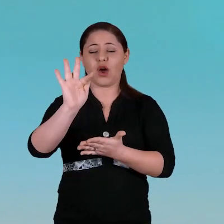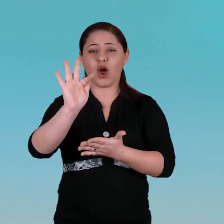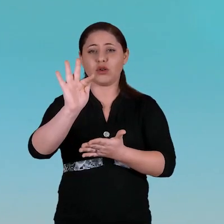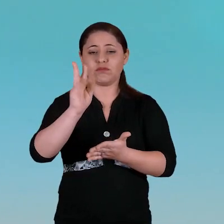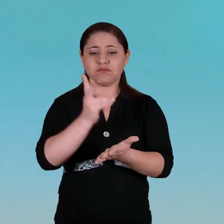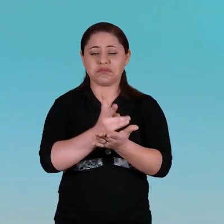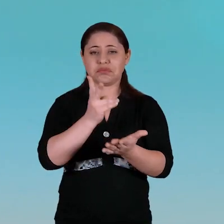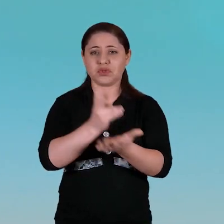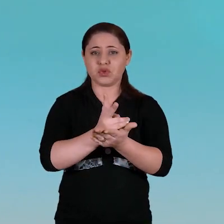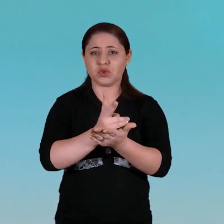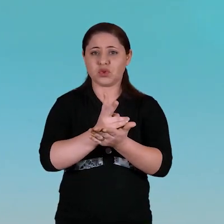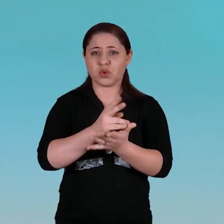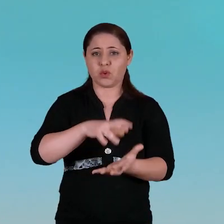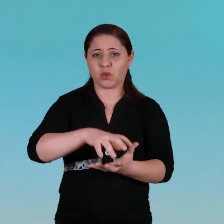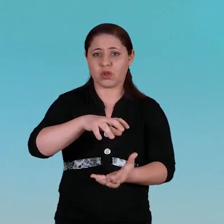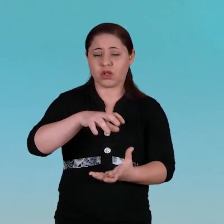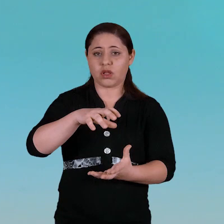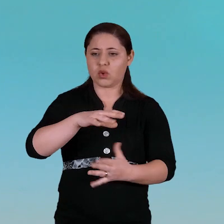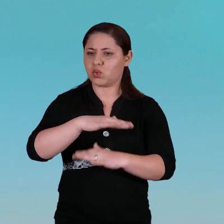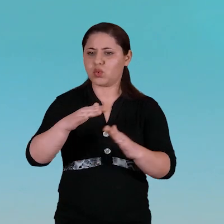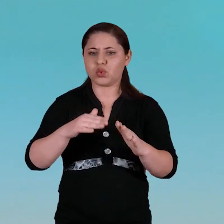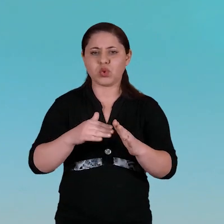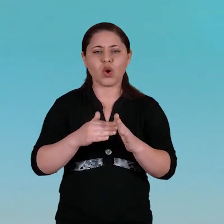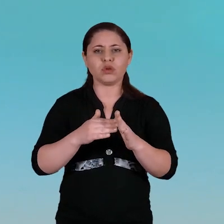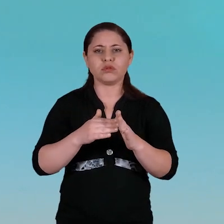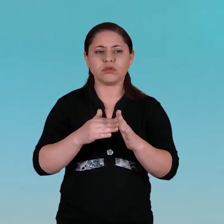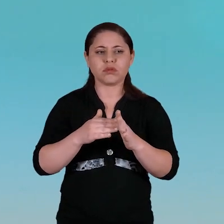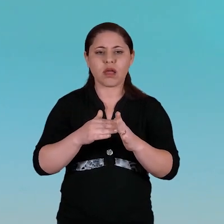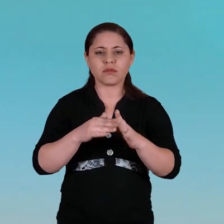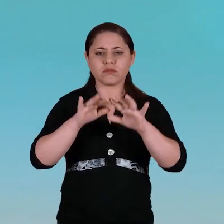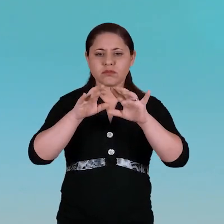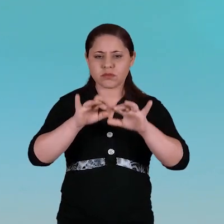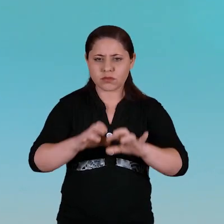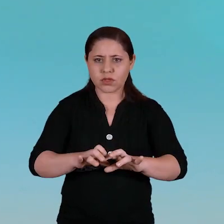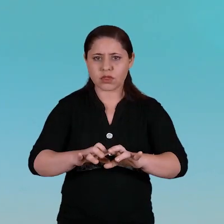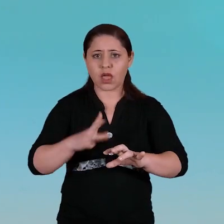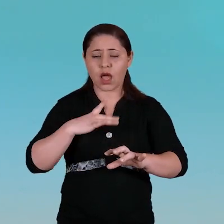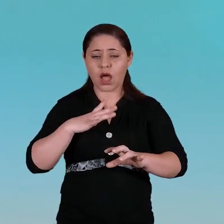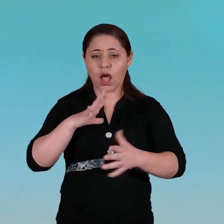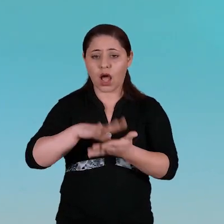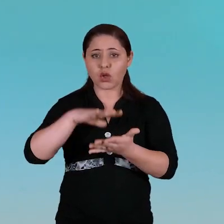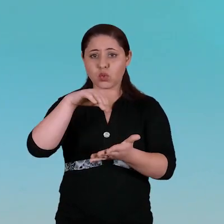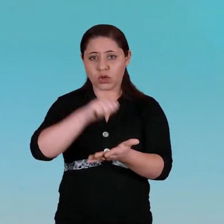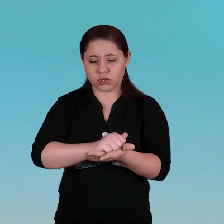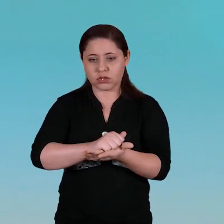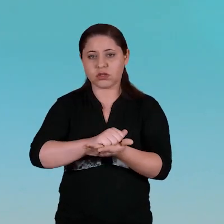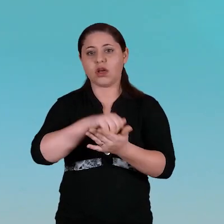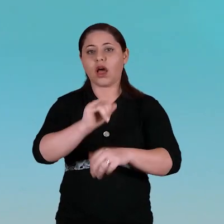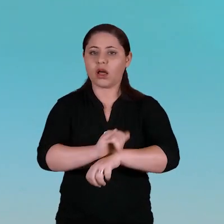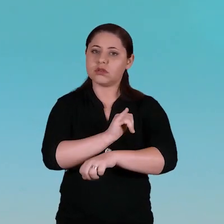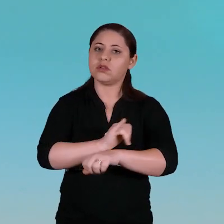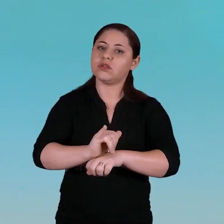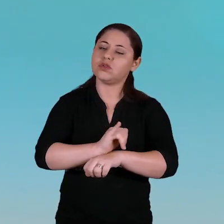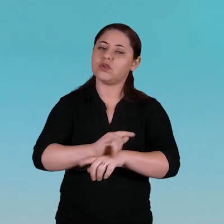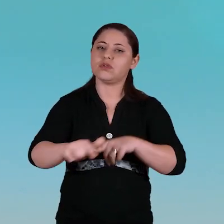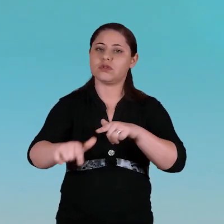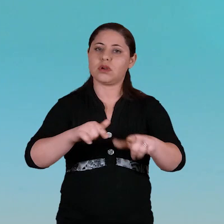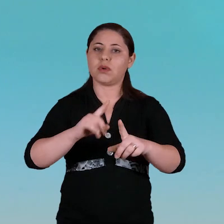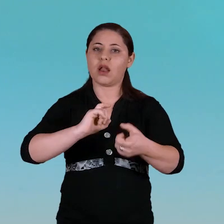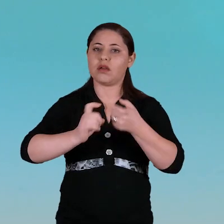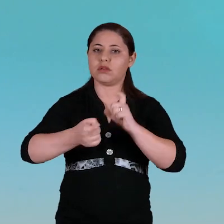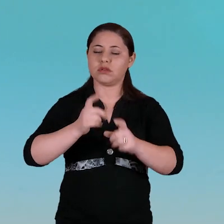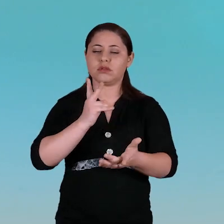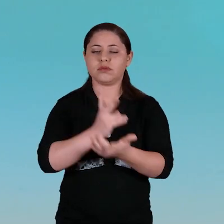Idoso. Gostaria que todos acessassem. A gente está sempre assim, atualizando as nossas ações, né? Nossas reuniões, então também